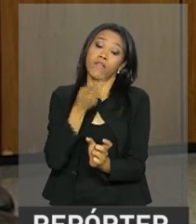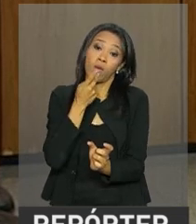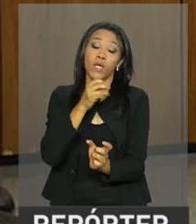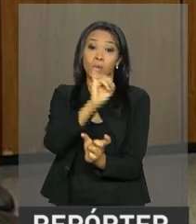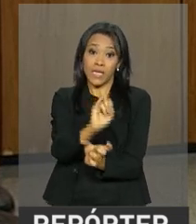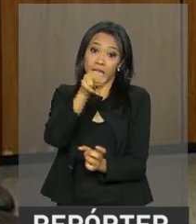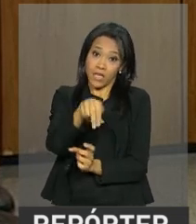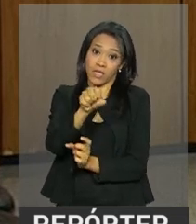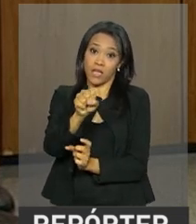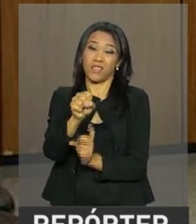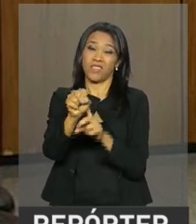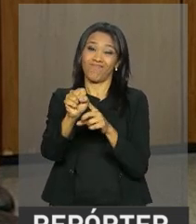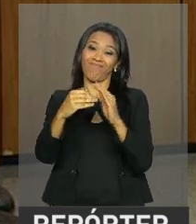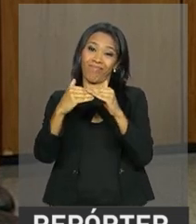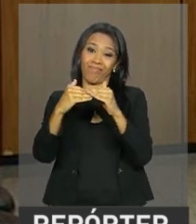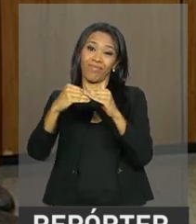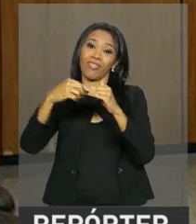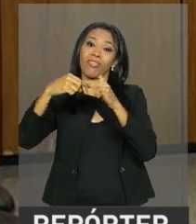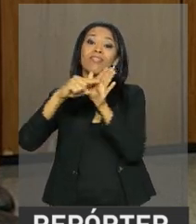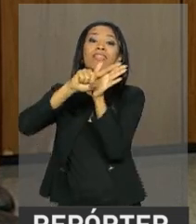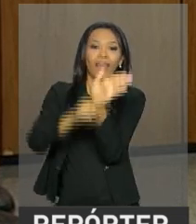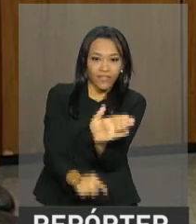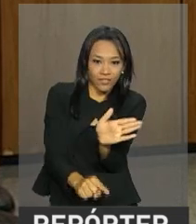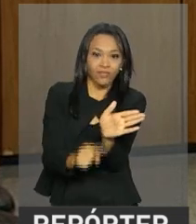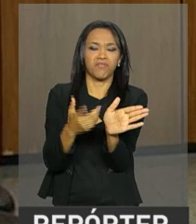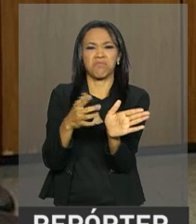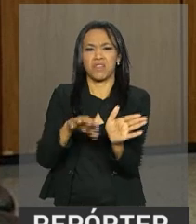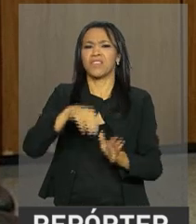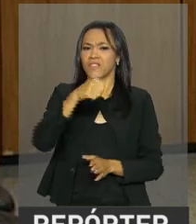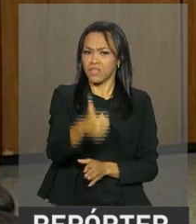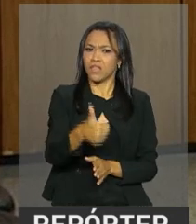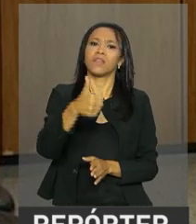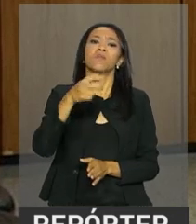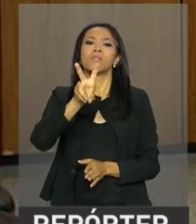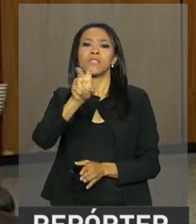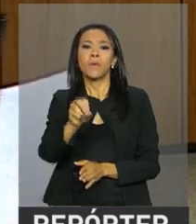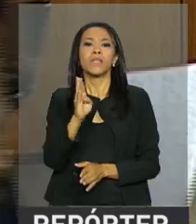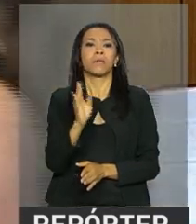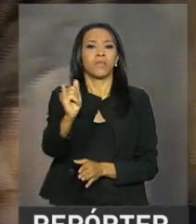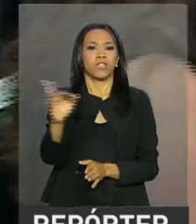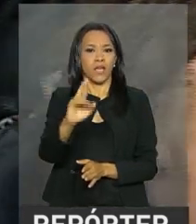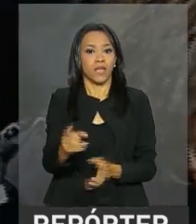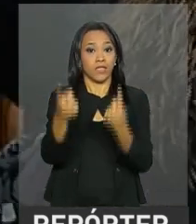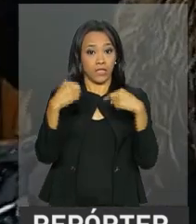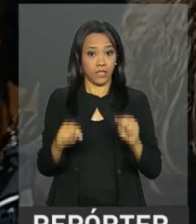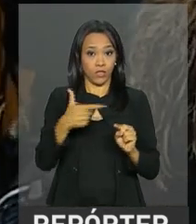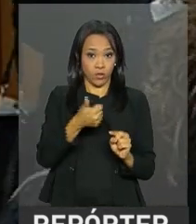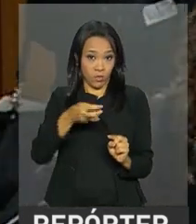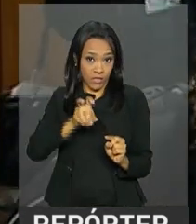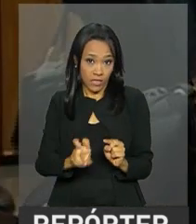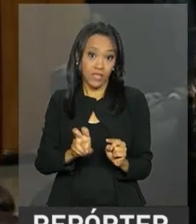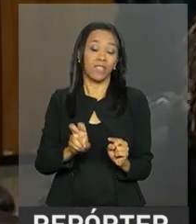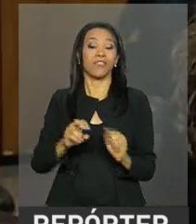registrado um saldo negativo em suas contas em torno de 150 bilhões de reais em 2015 o saldo